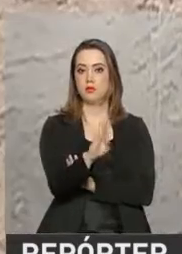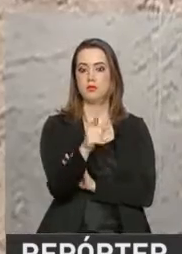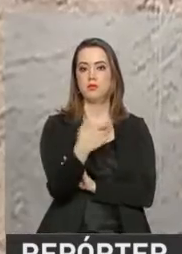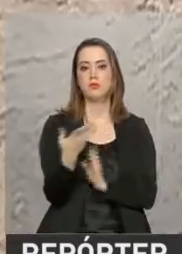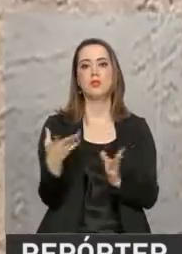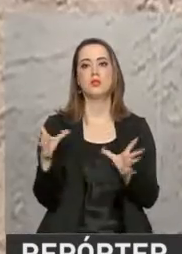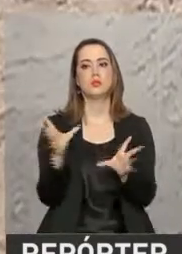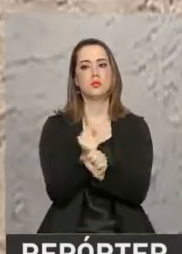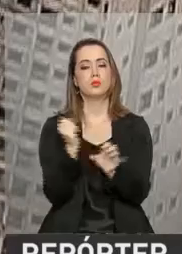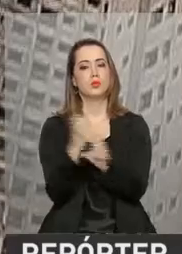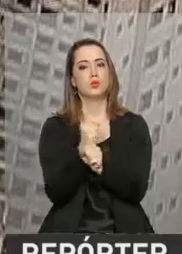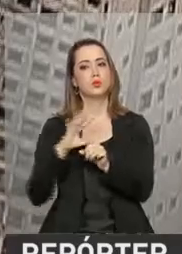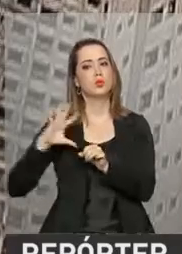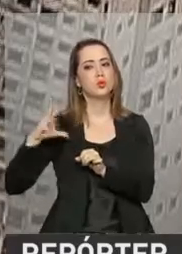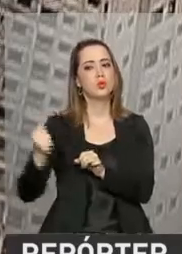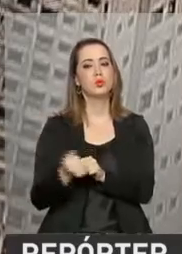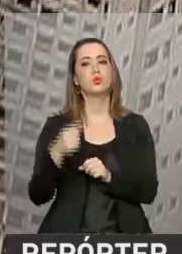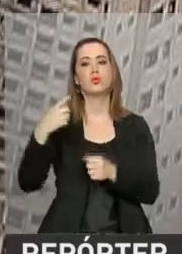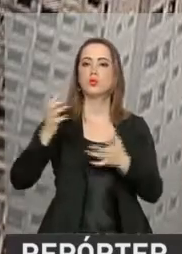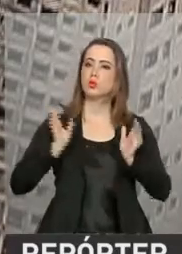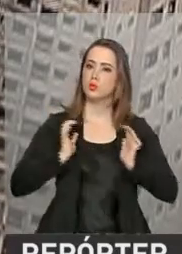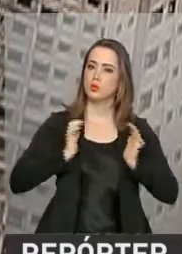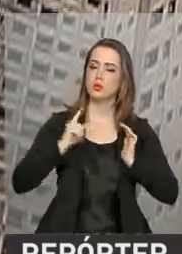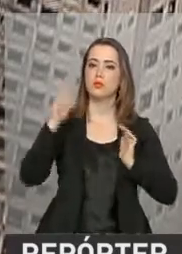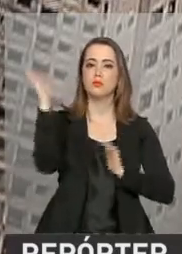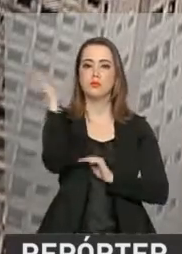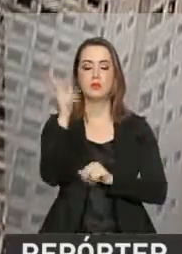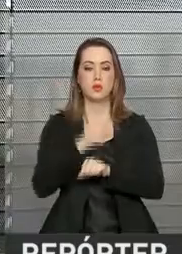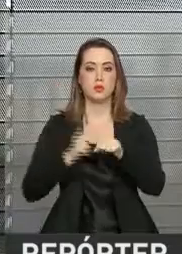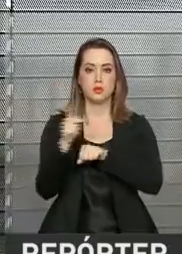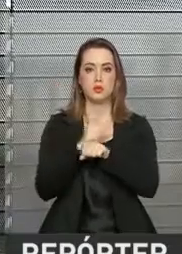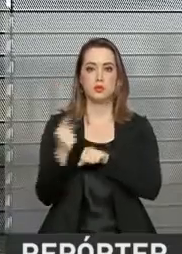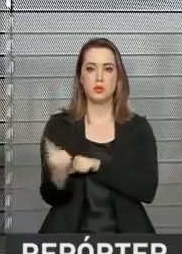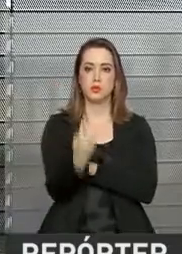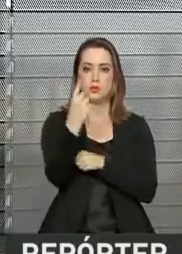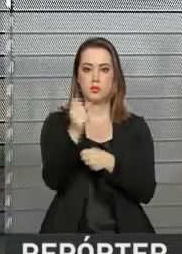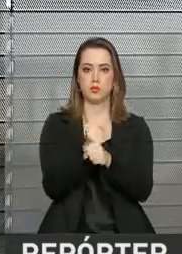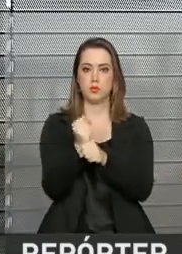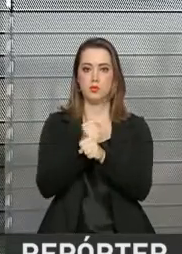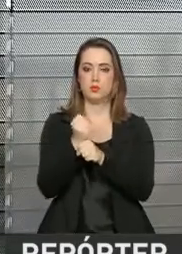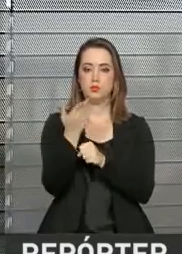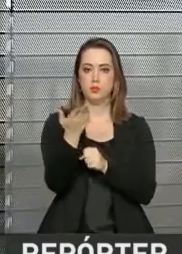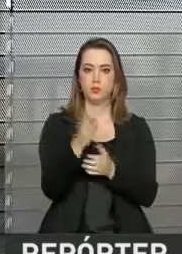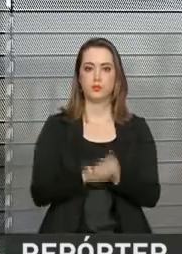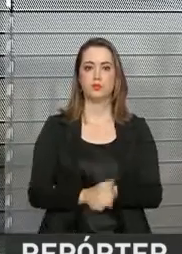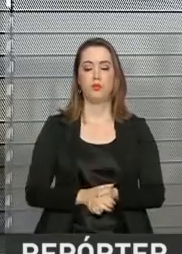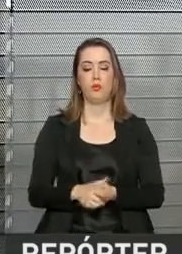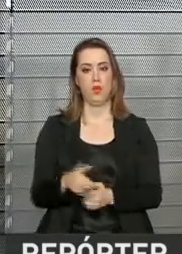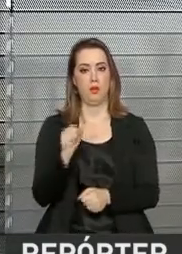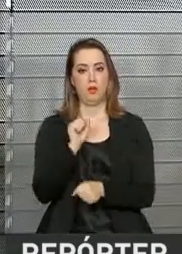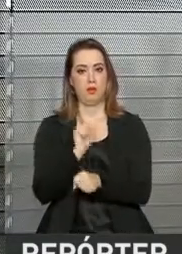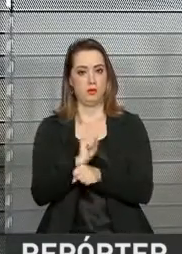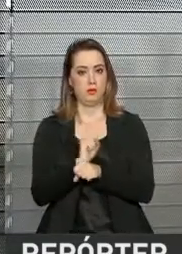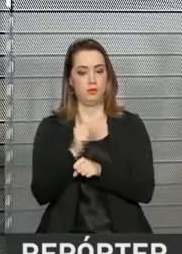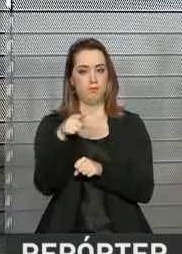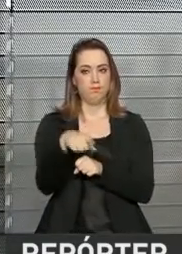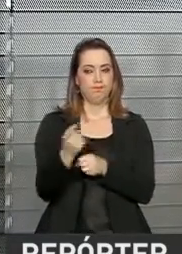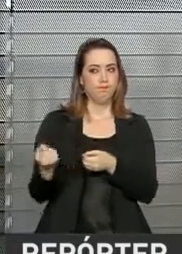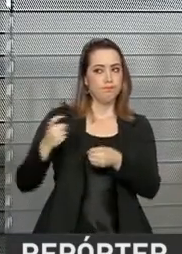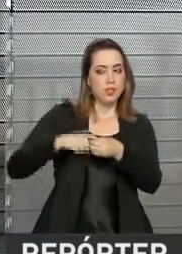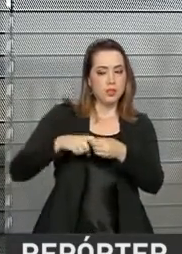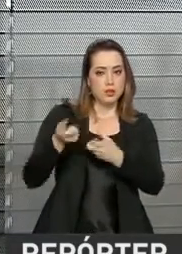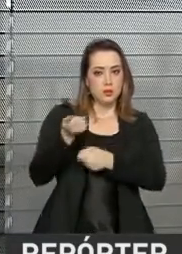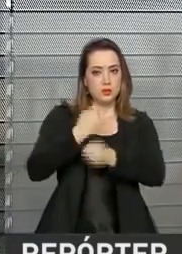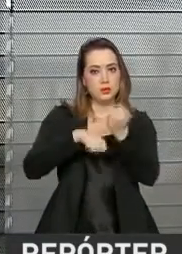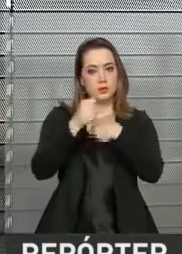que é a soma de todas as riquezas do país no período de um ano quando você espera uma retomada do crescimento econômico que significa